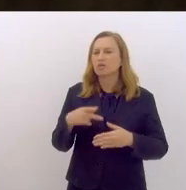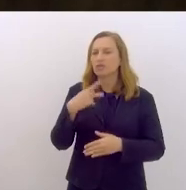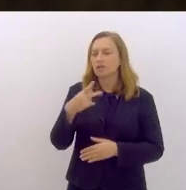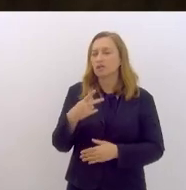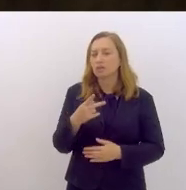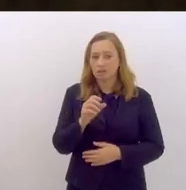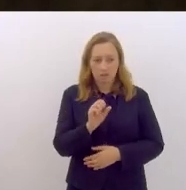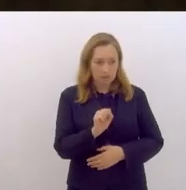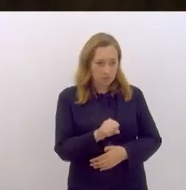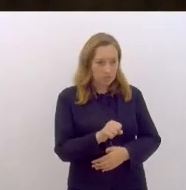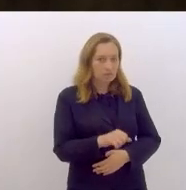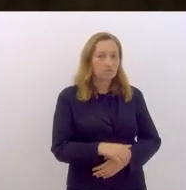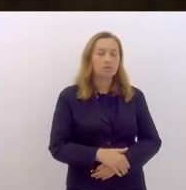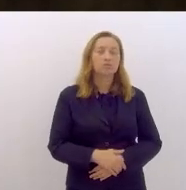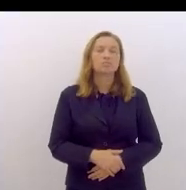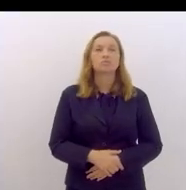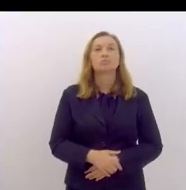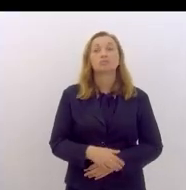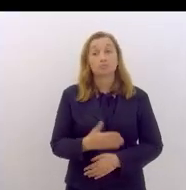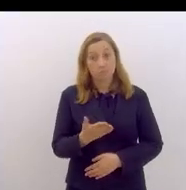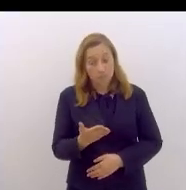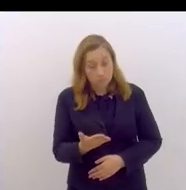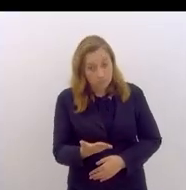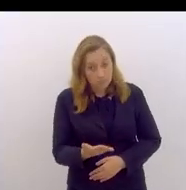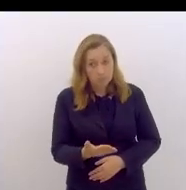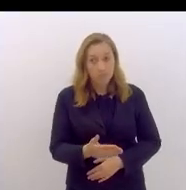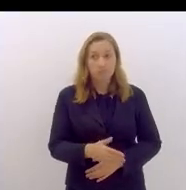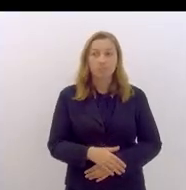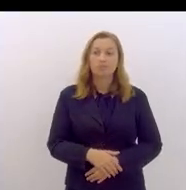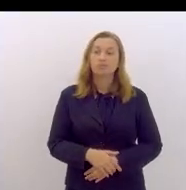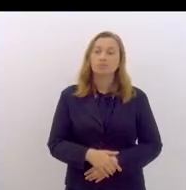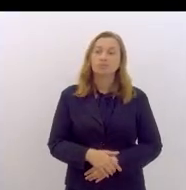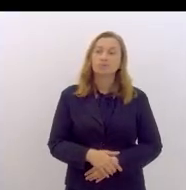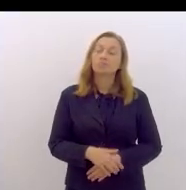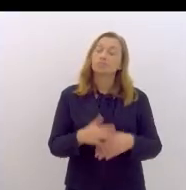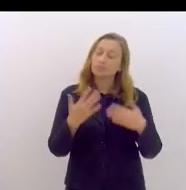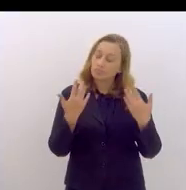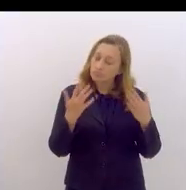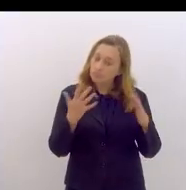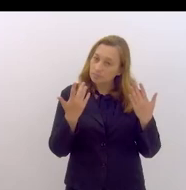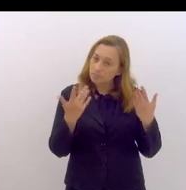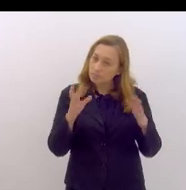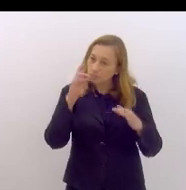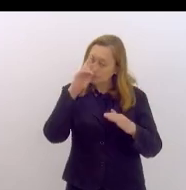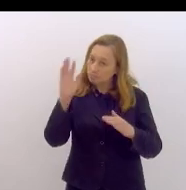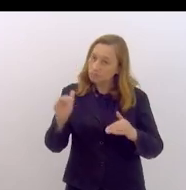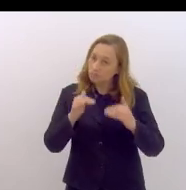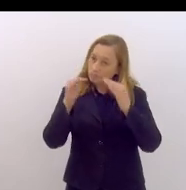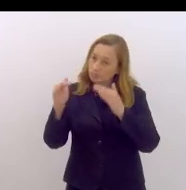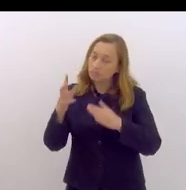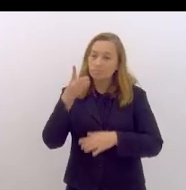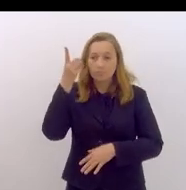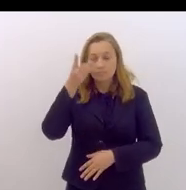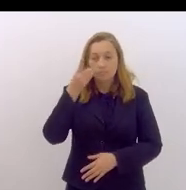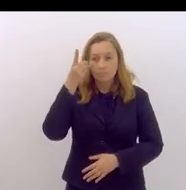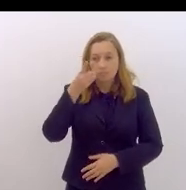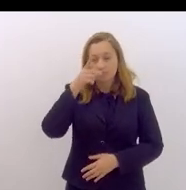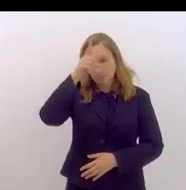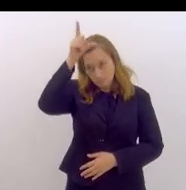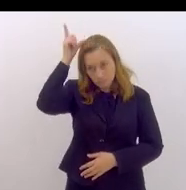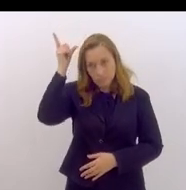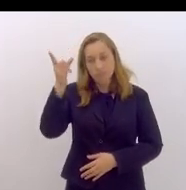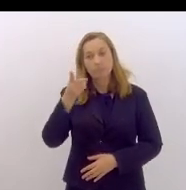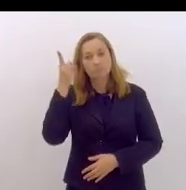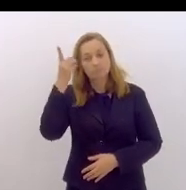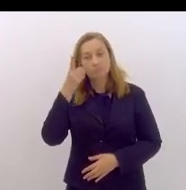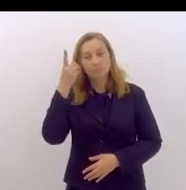não. Pois não. Eu parabenizo Vossa Excelência e o deputado Onesiliano